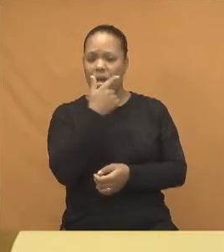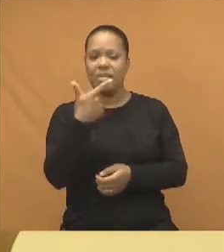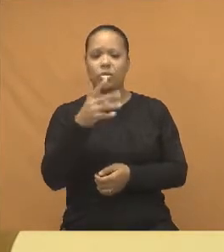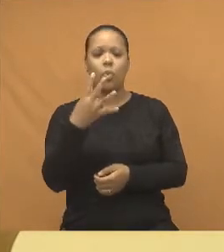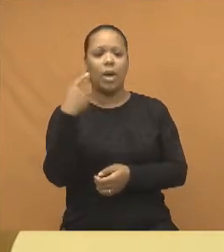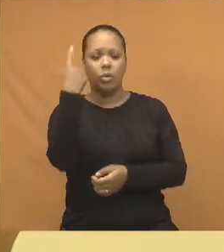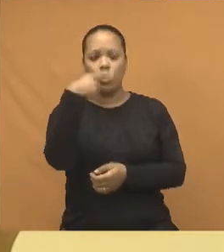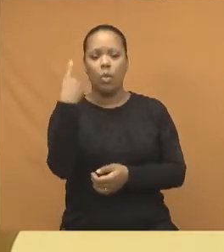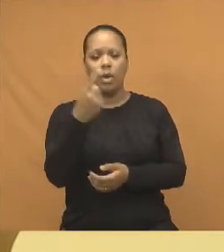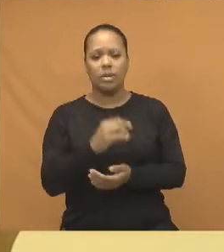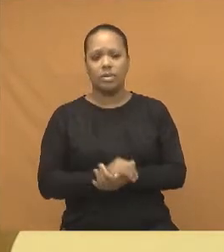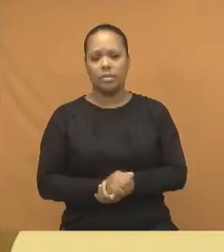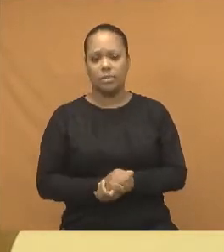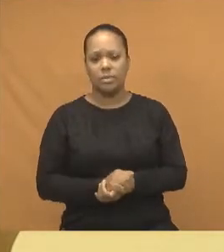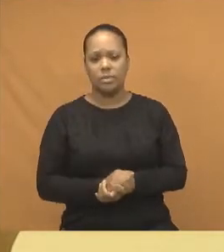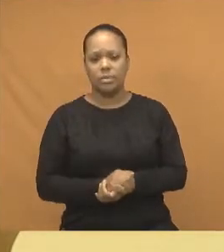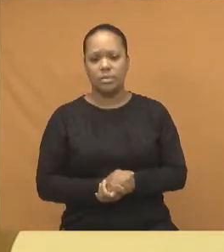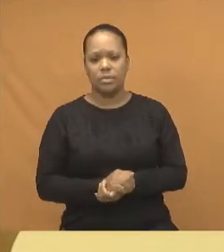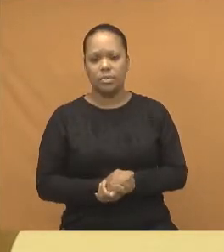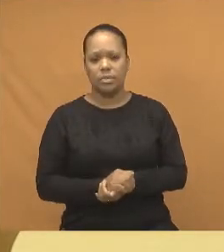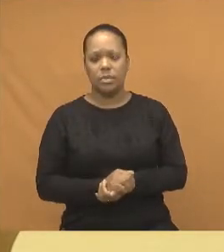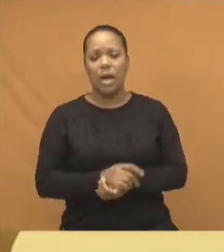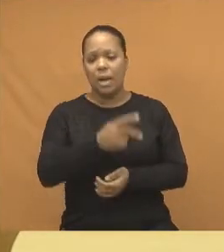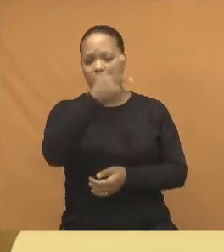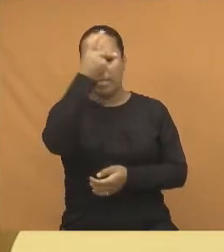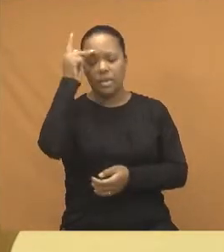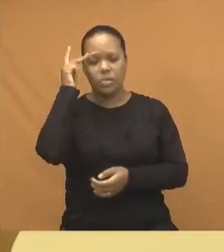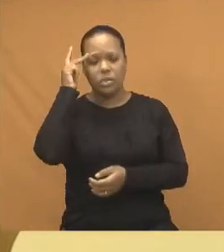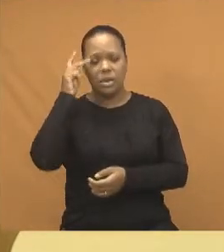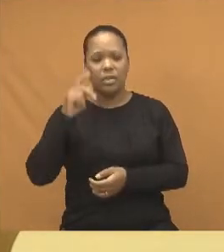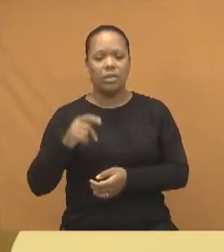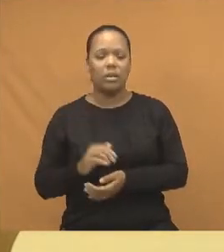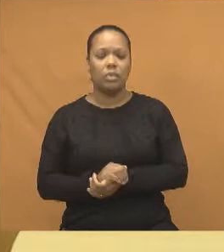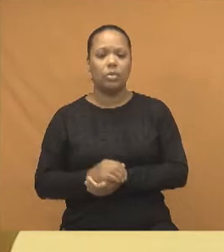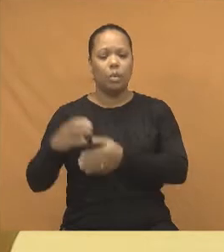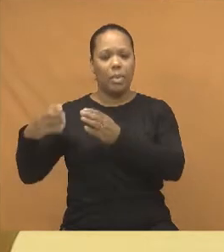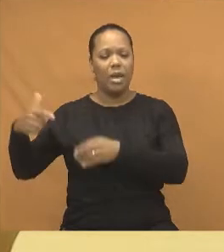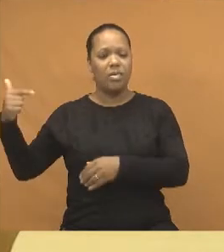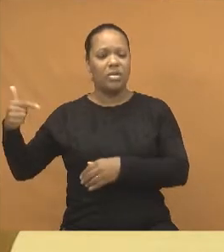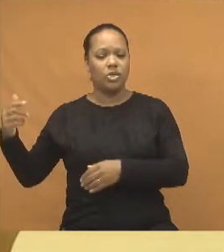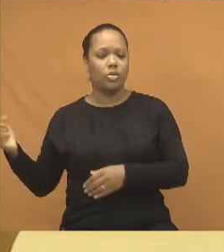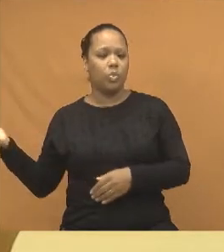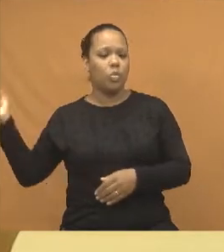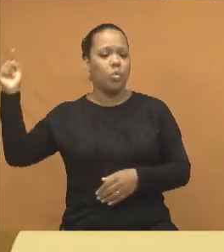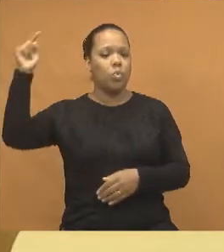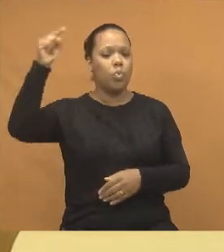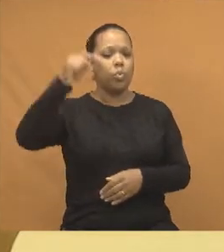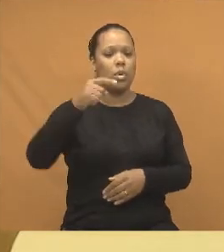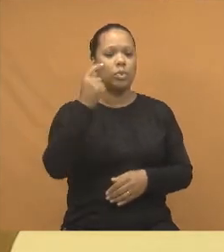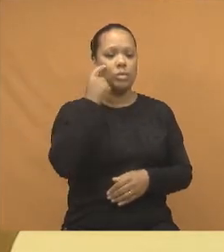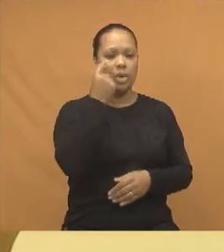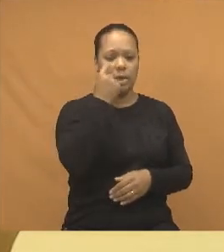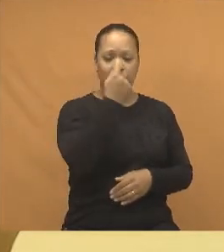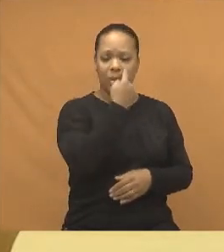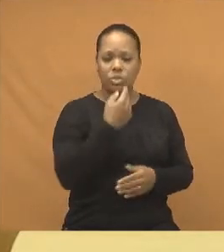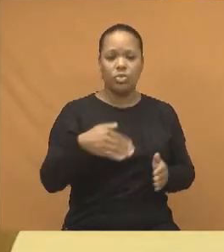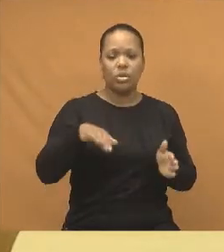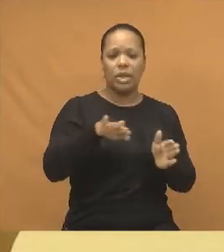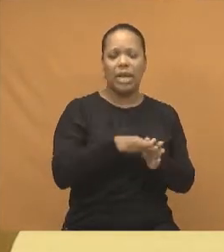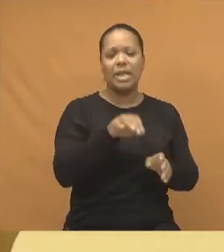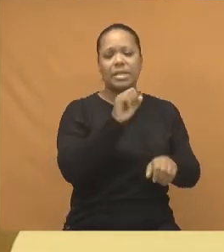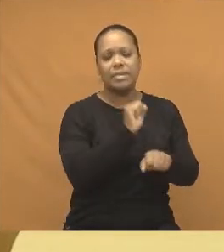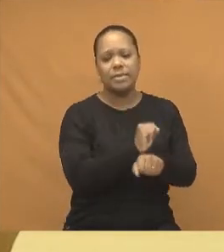24 horas? A pessoa sai lá do 22 de abril para ir para o Parque Minha Lua, fazer uma consulta, chega lá, tem que